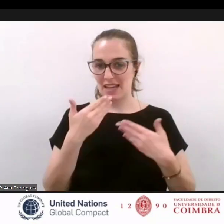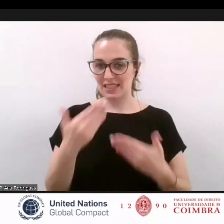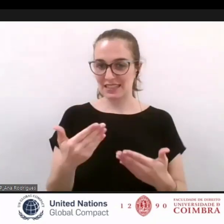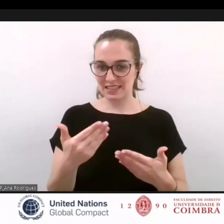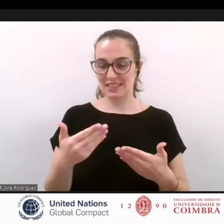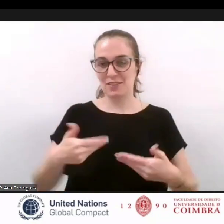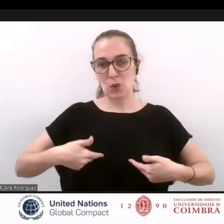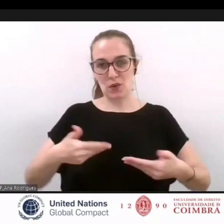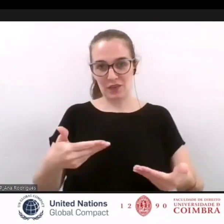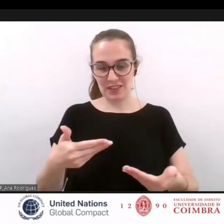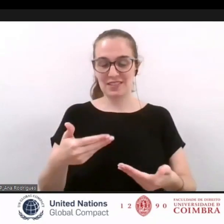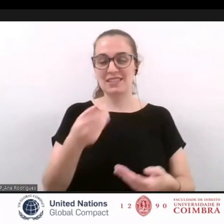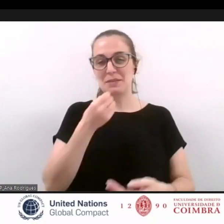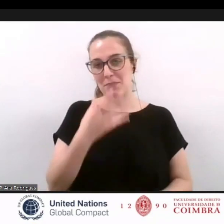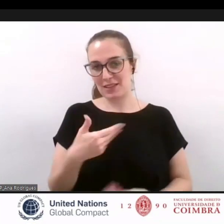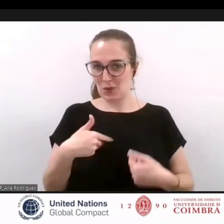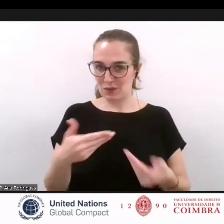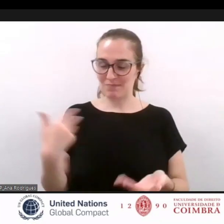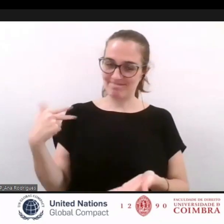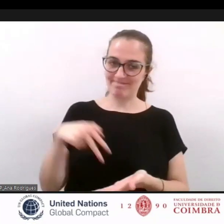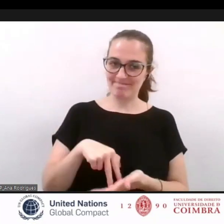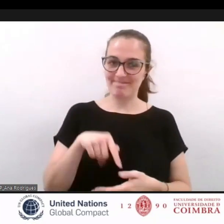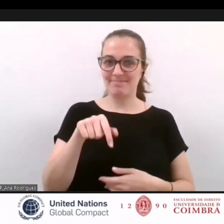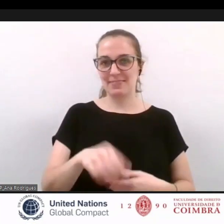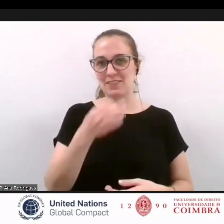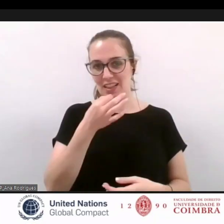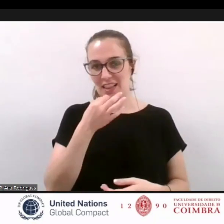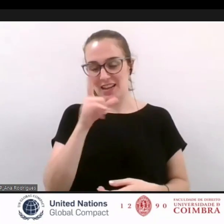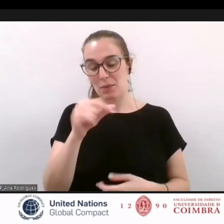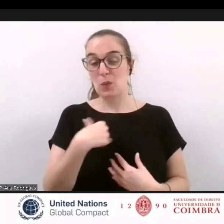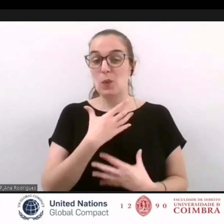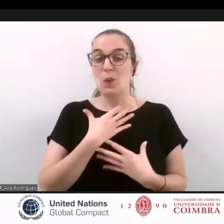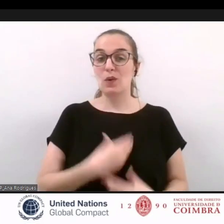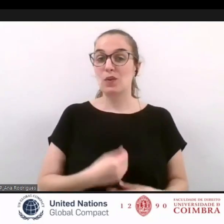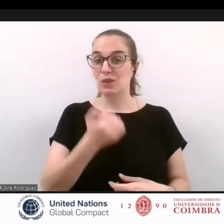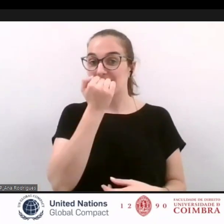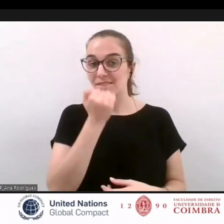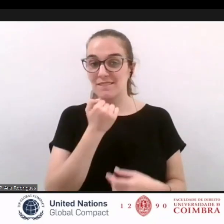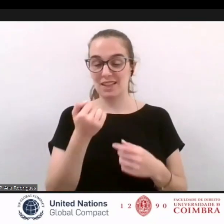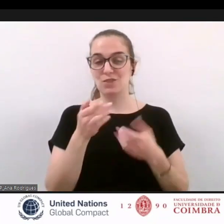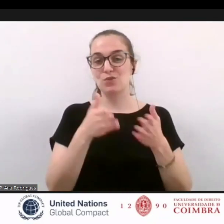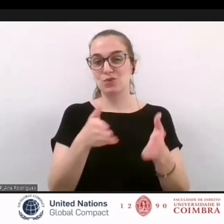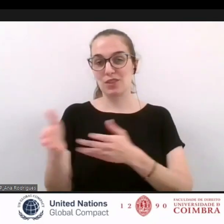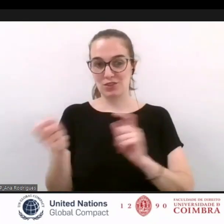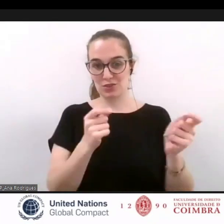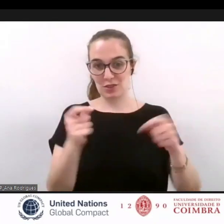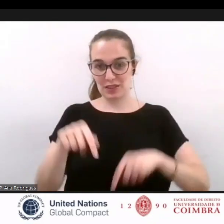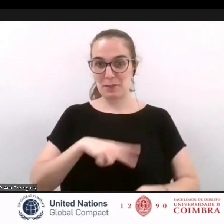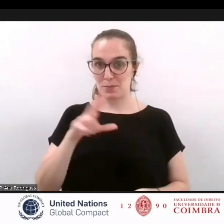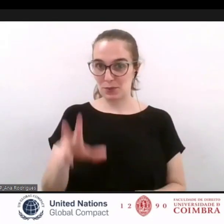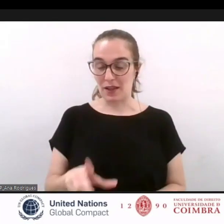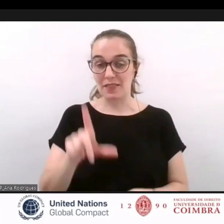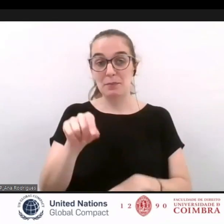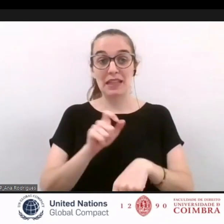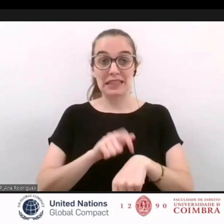o convite tão simpático que me foi dirigido e o prazer que tenho de estar a contribuir para esta discussão no meu país e também o tempo